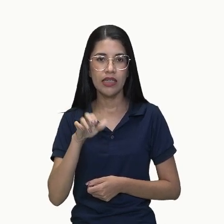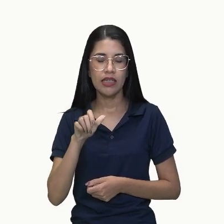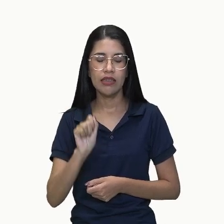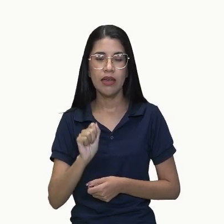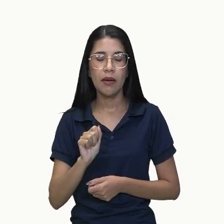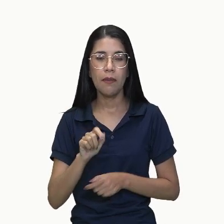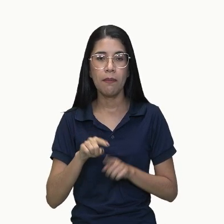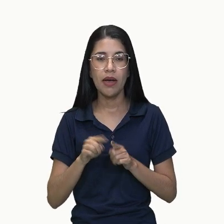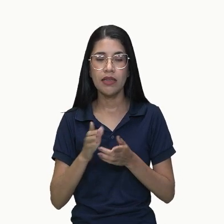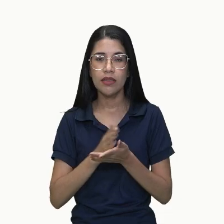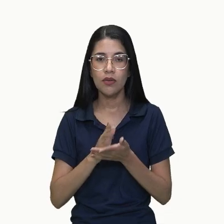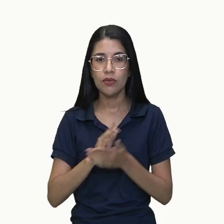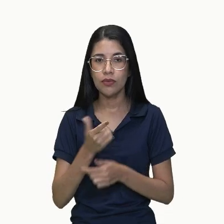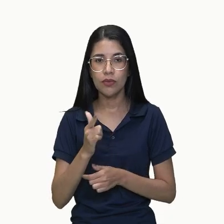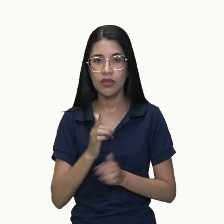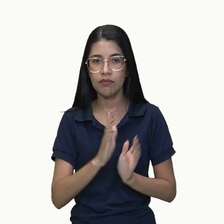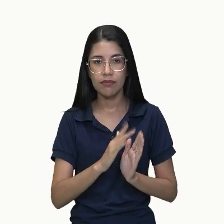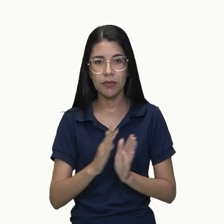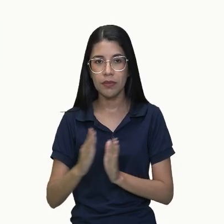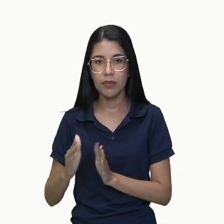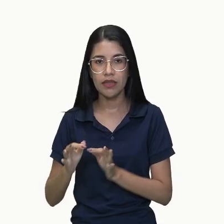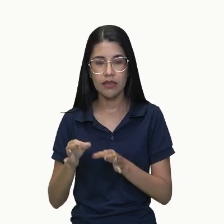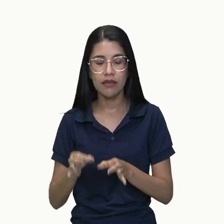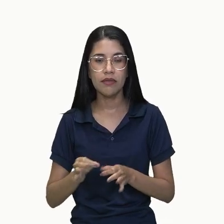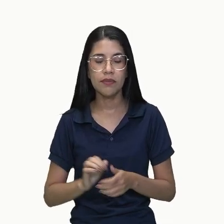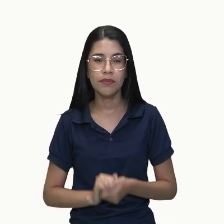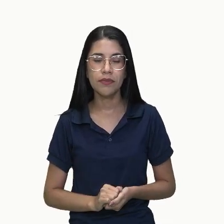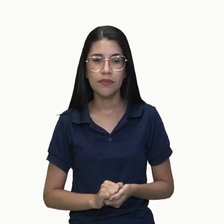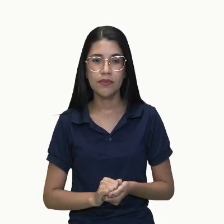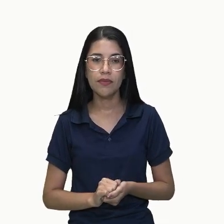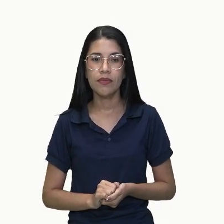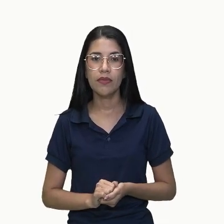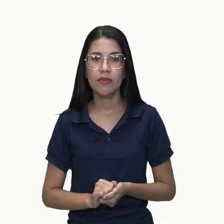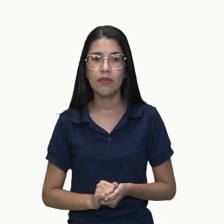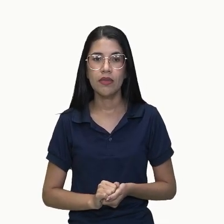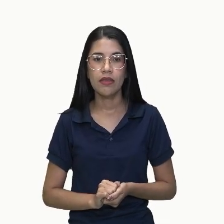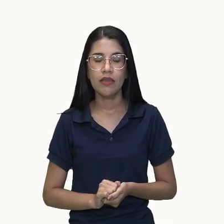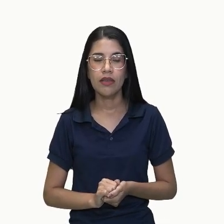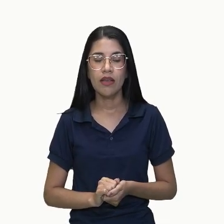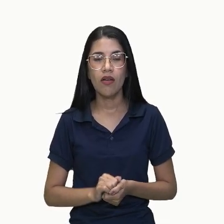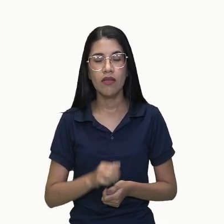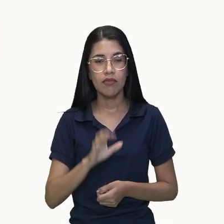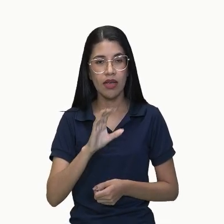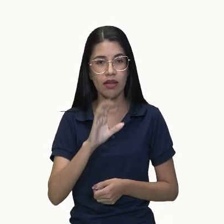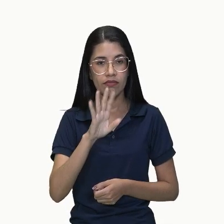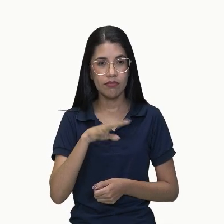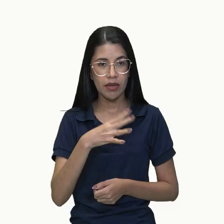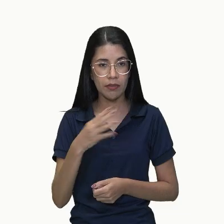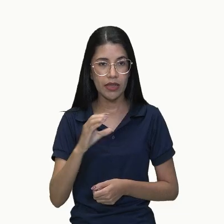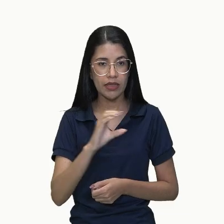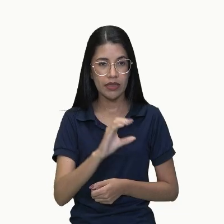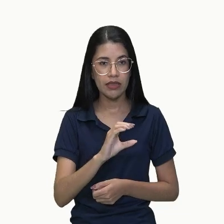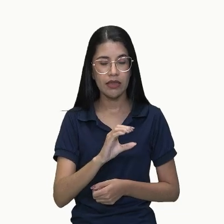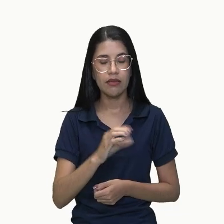sequência, ó, tá? Então, aqui, ó, na primeira base C,